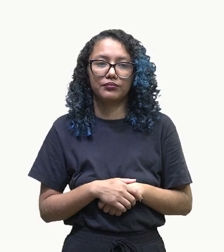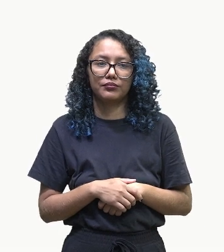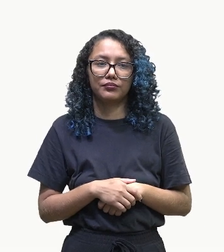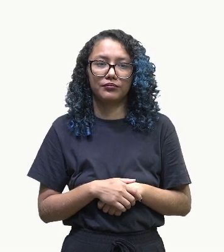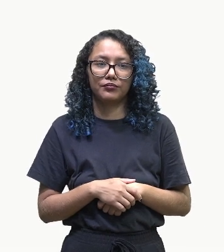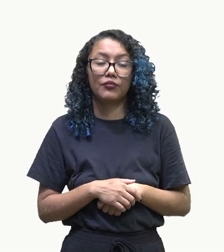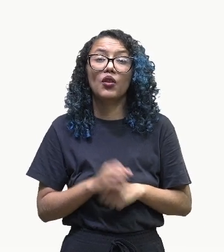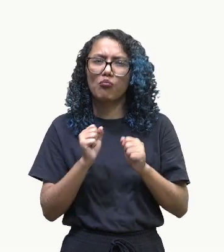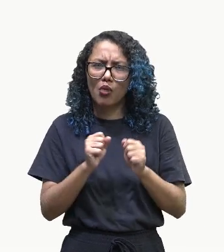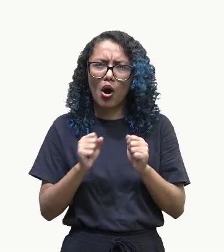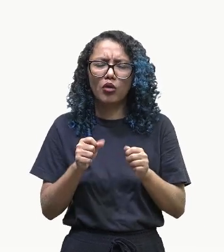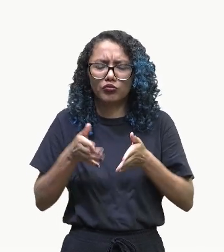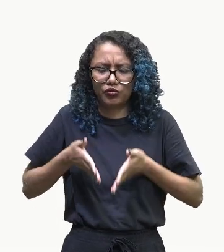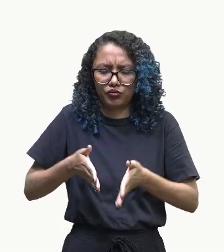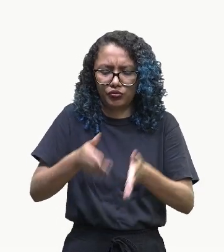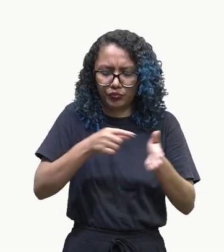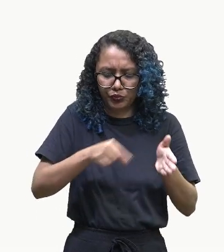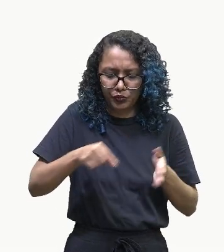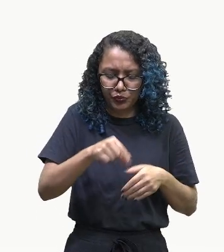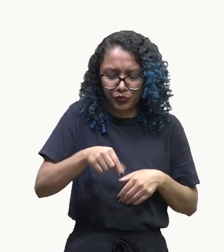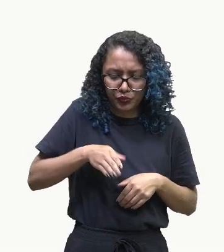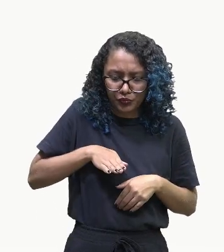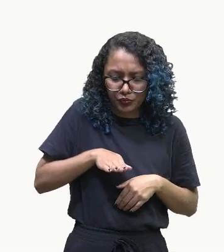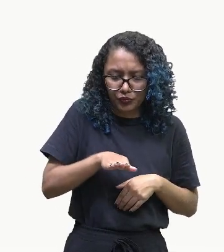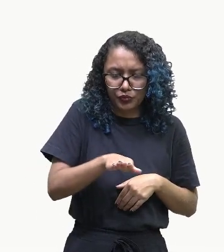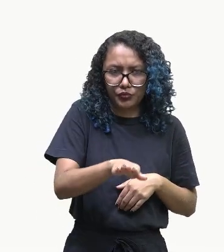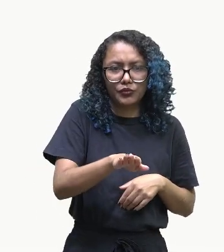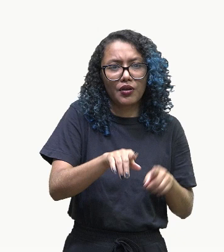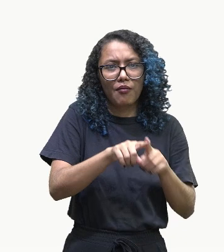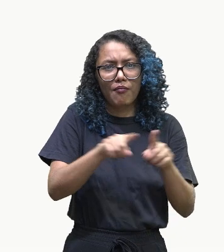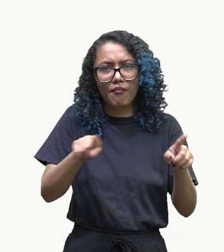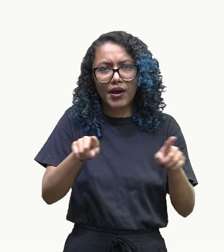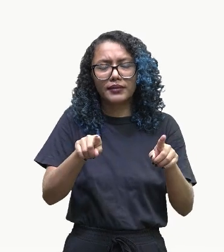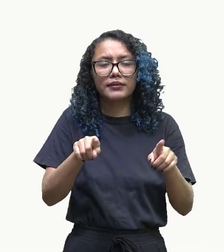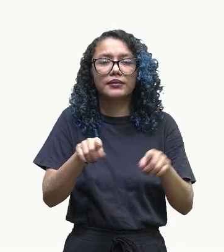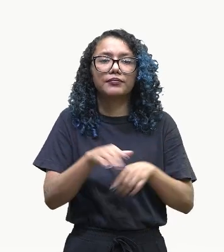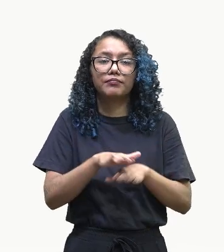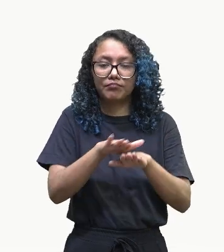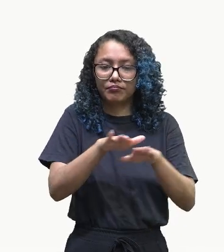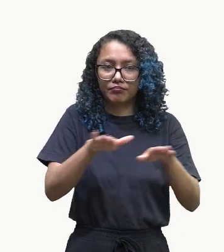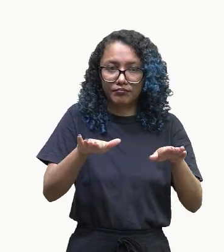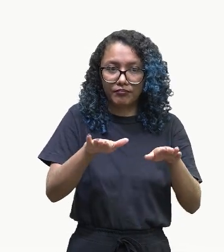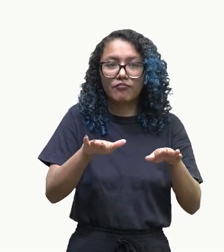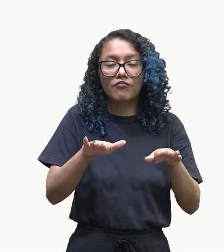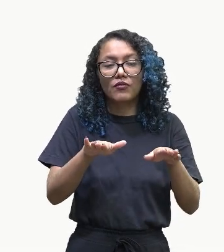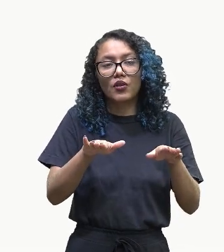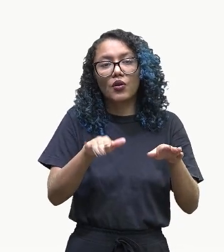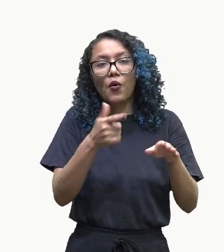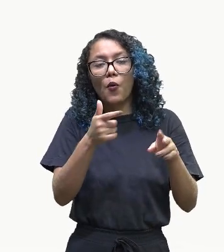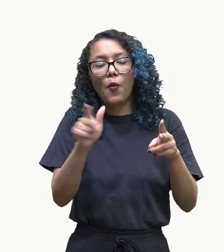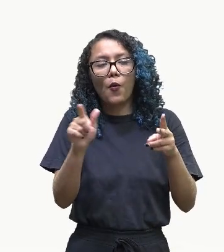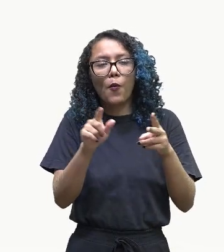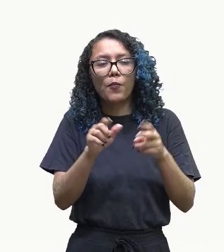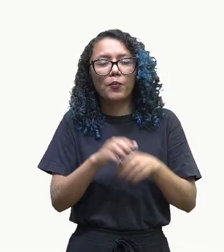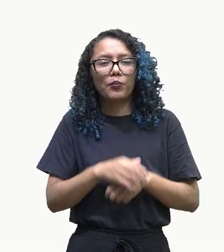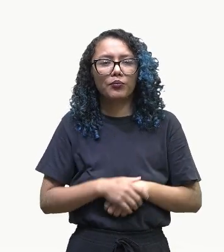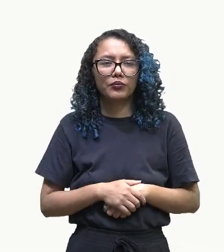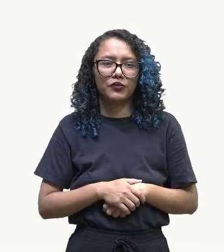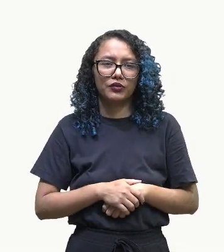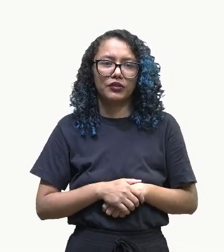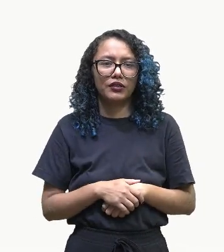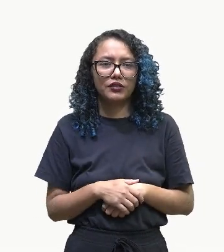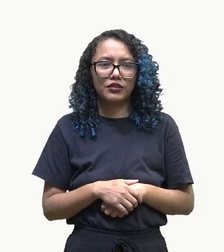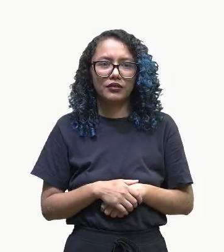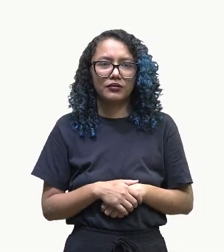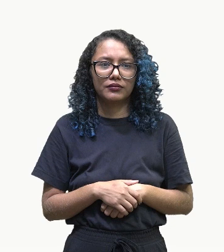por trilho, né? Mas é na superfície. O metrô é diferente, ele vai passar por trilho, mas de forma subterrânea,